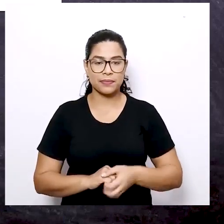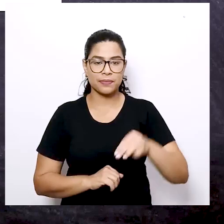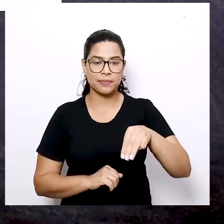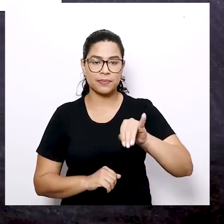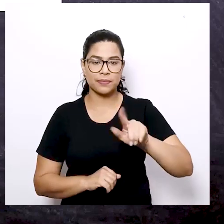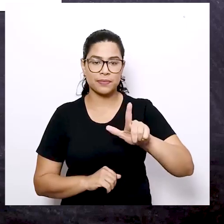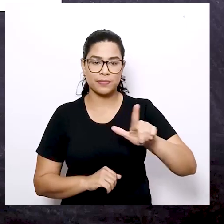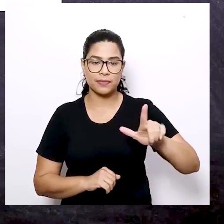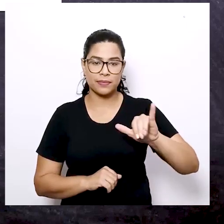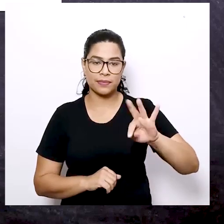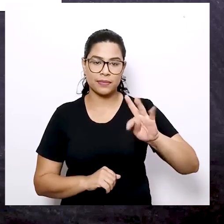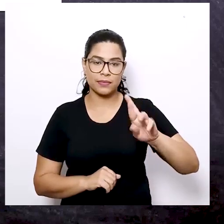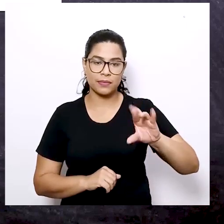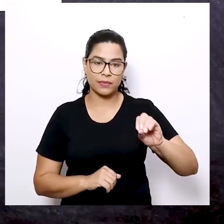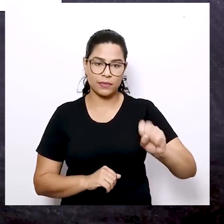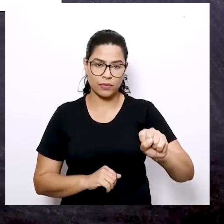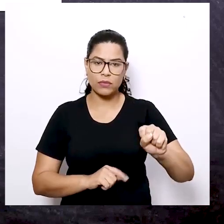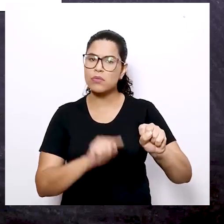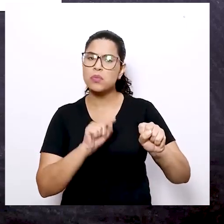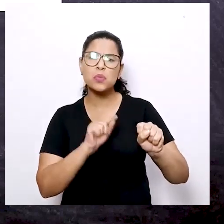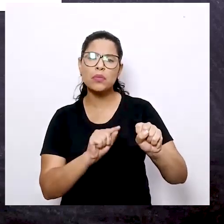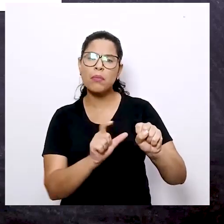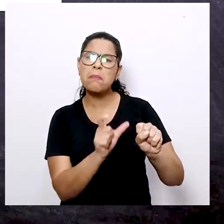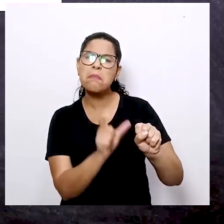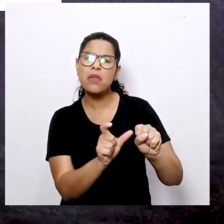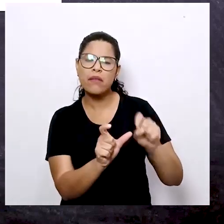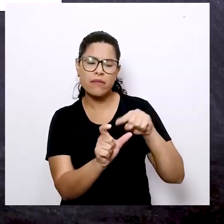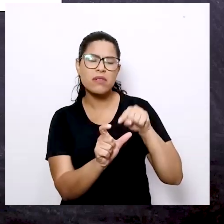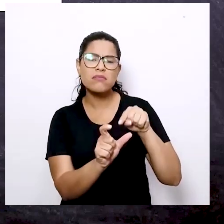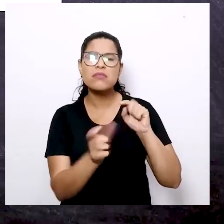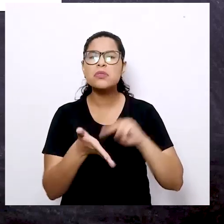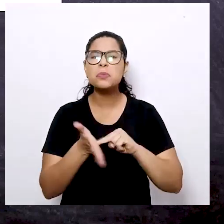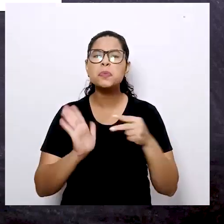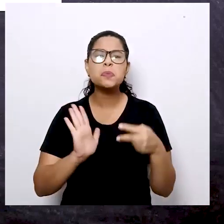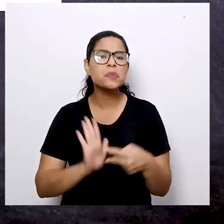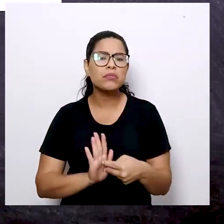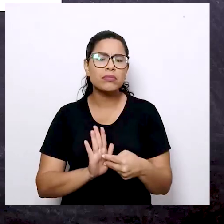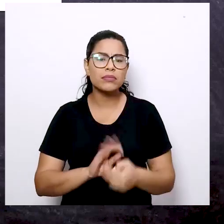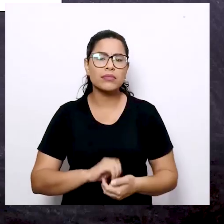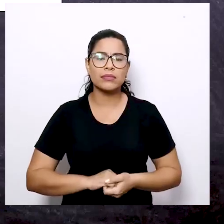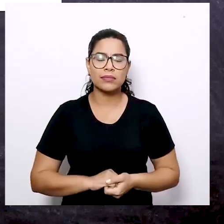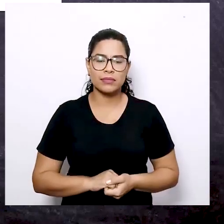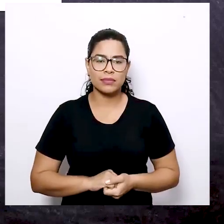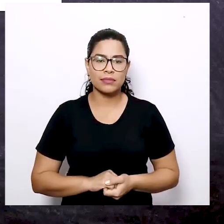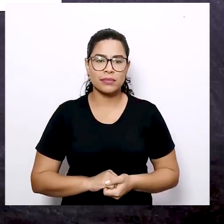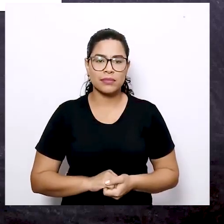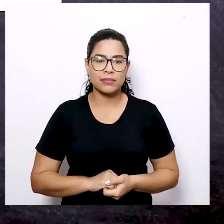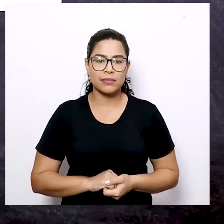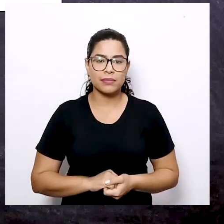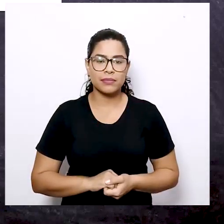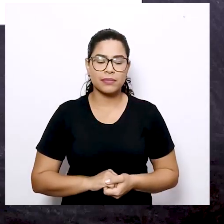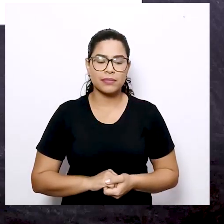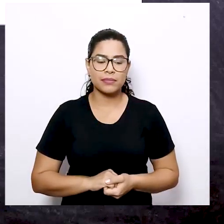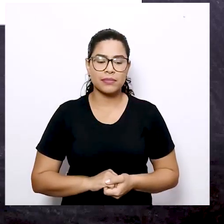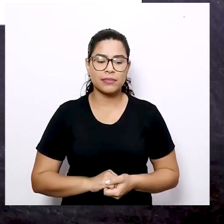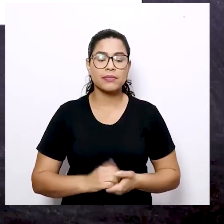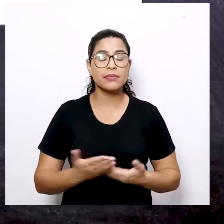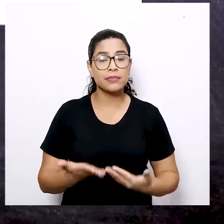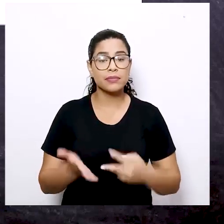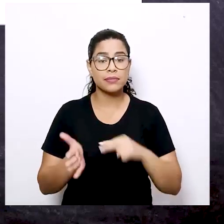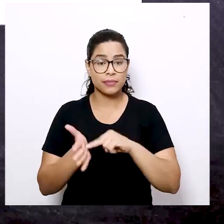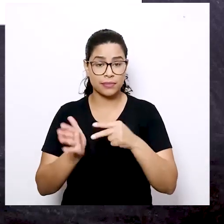mililitros. E o que essa palavra mililitros significa? Ela significa que foi